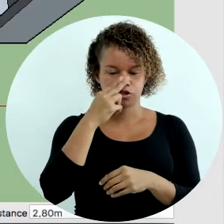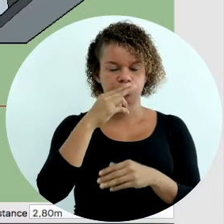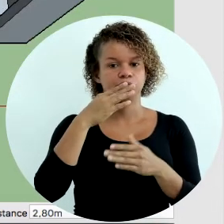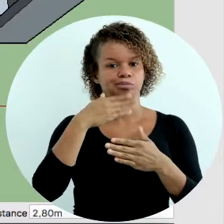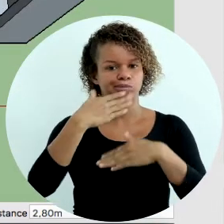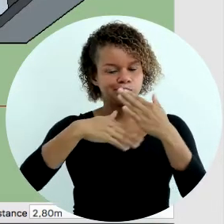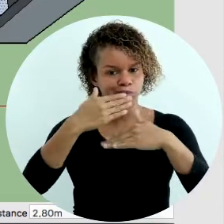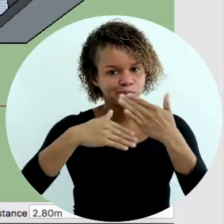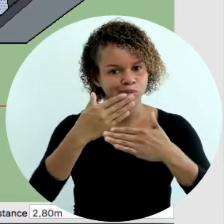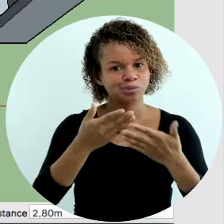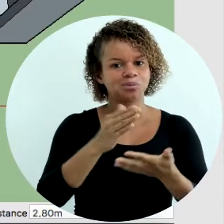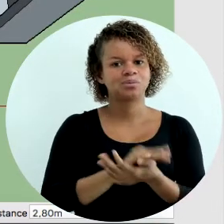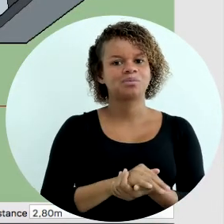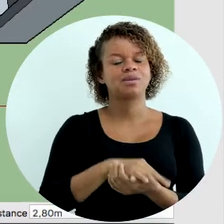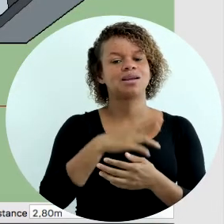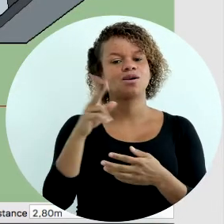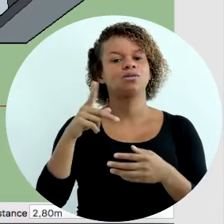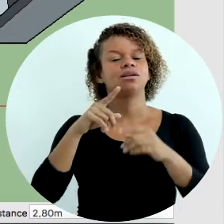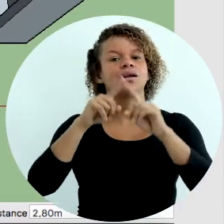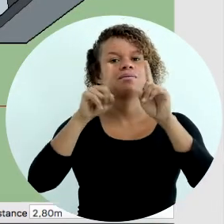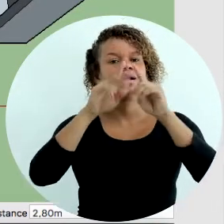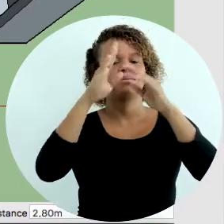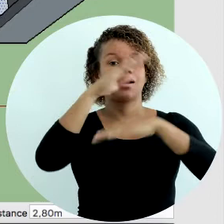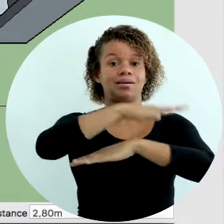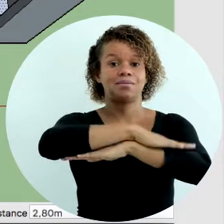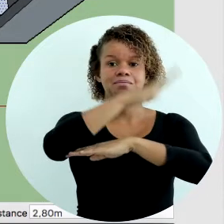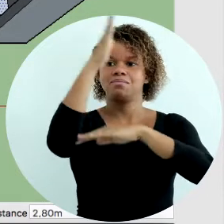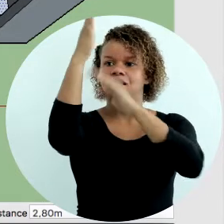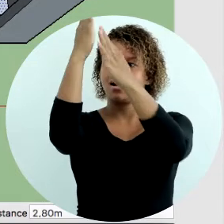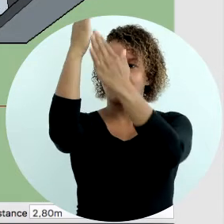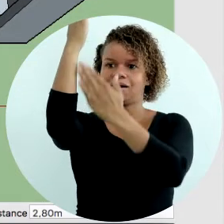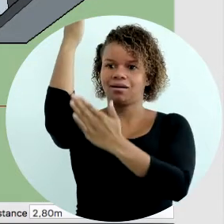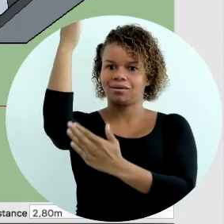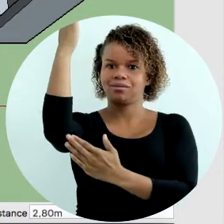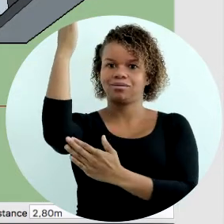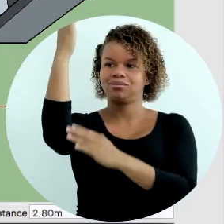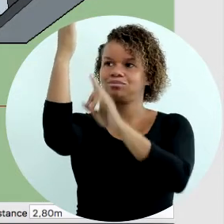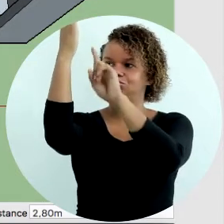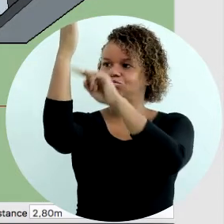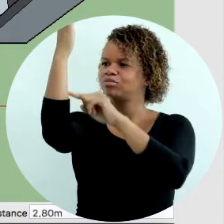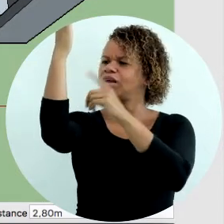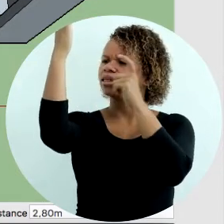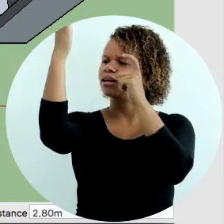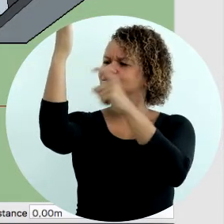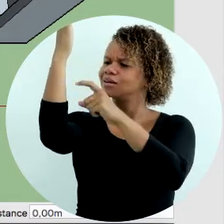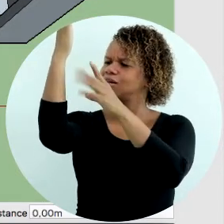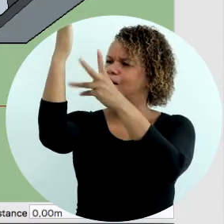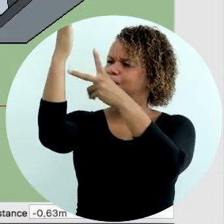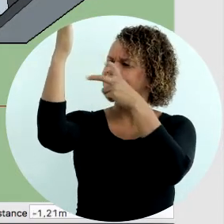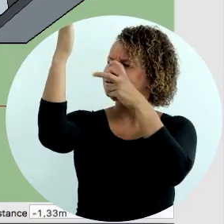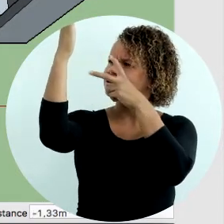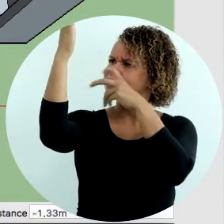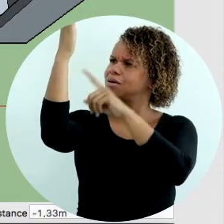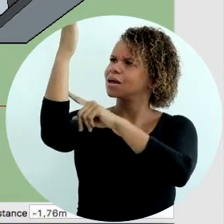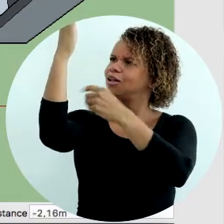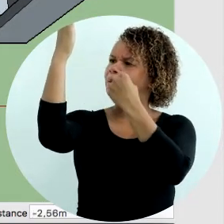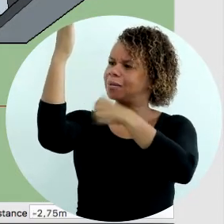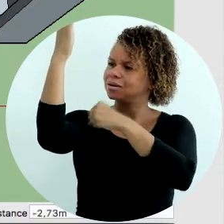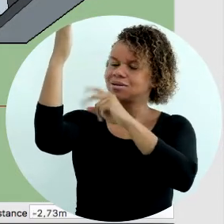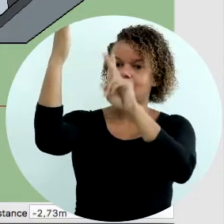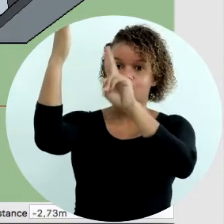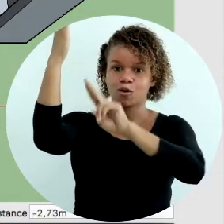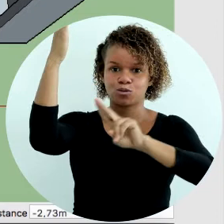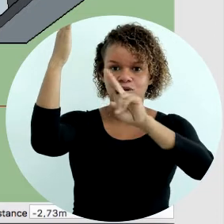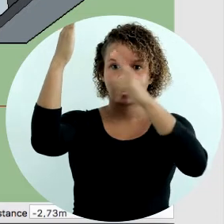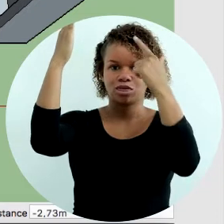Eu vou fazer esse mesmo procedimento em outras partes da parede. É interessante notar que nesse caso,